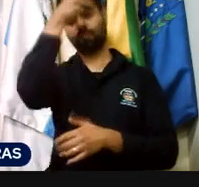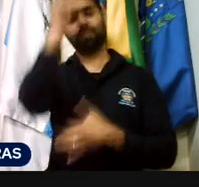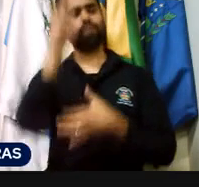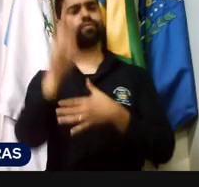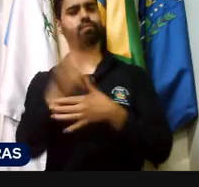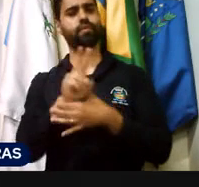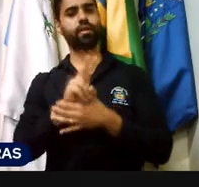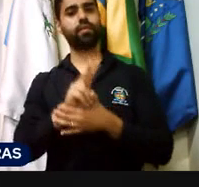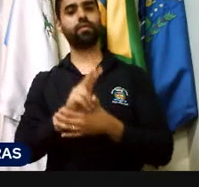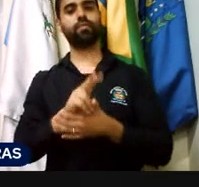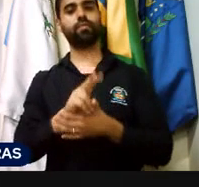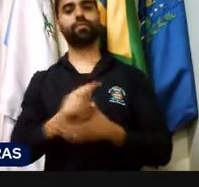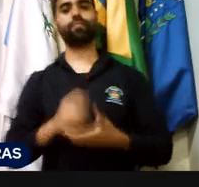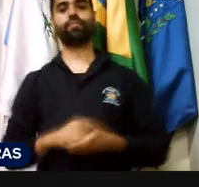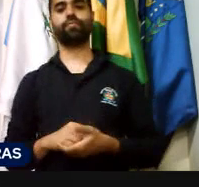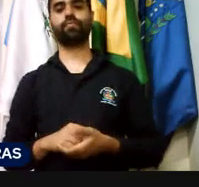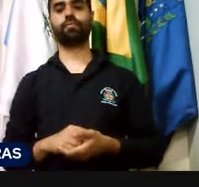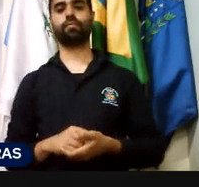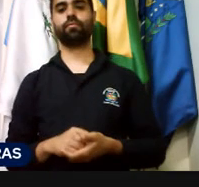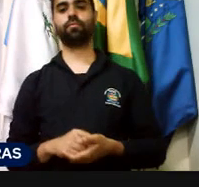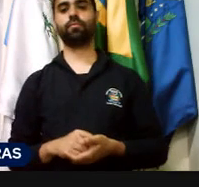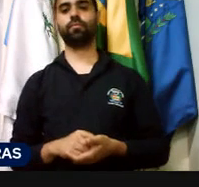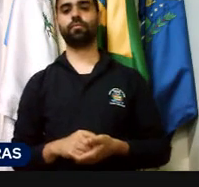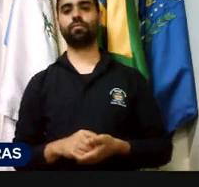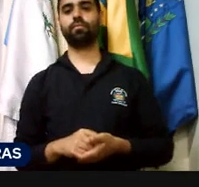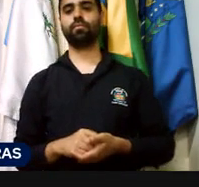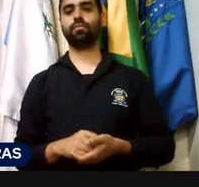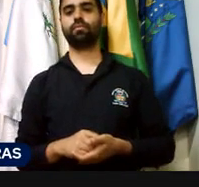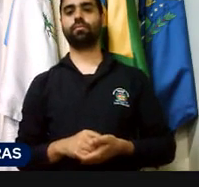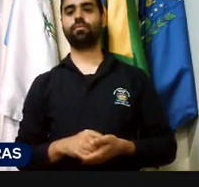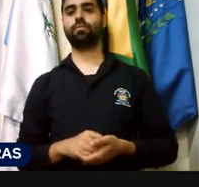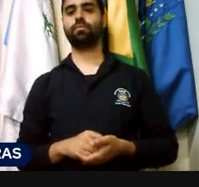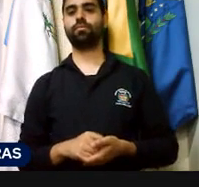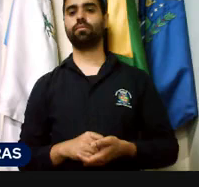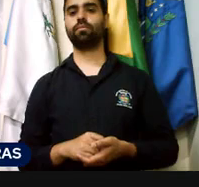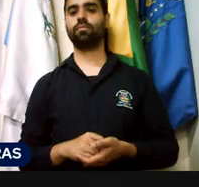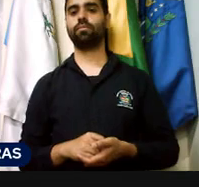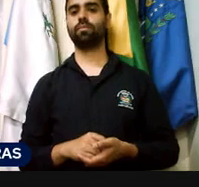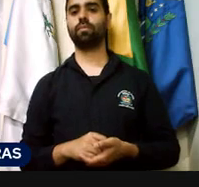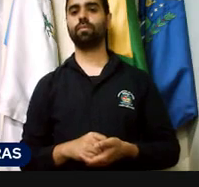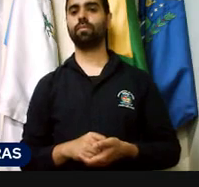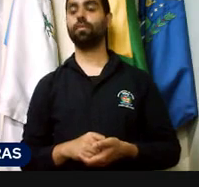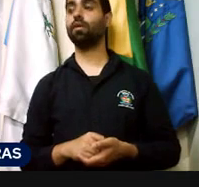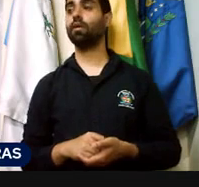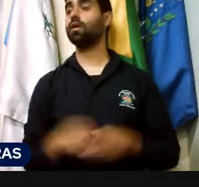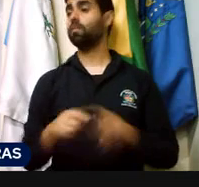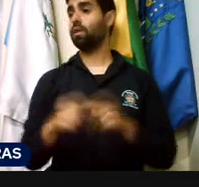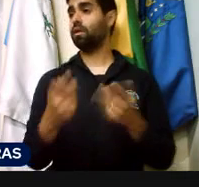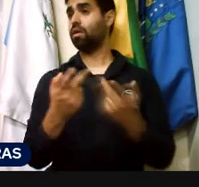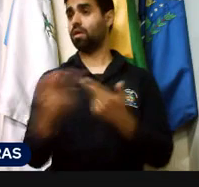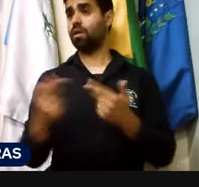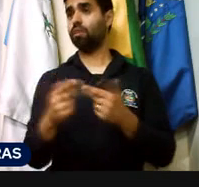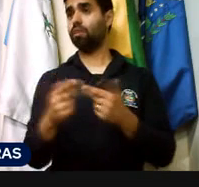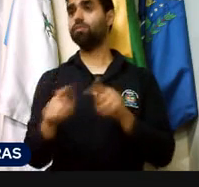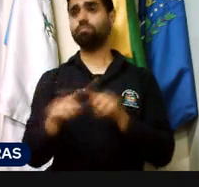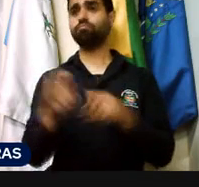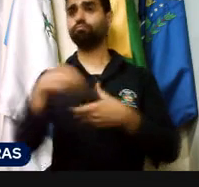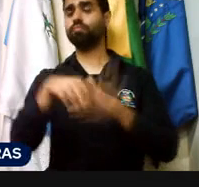Executivo Municipal. Assim quanto à análise da constitucionalidade no que tange ao seu aspecto formal e material, o mesmo é manifestamente